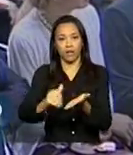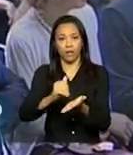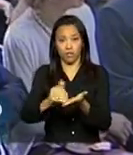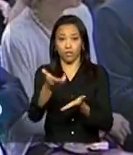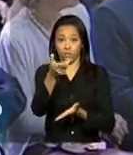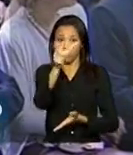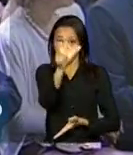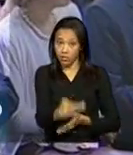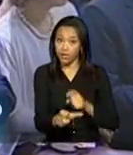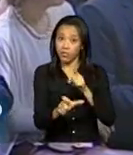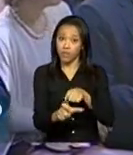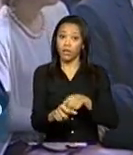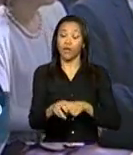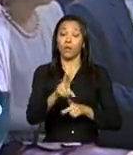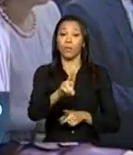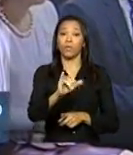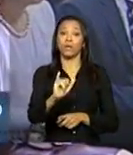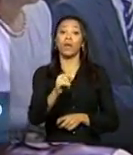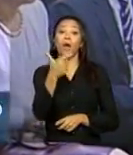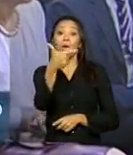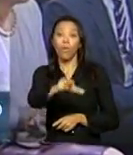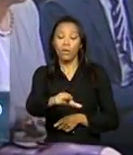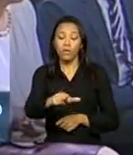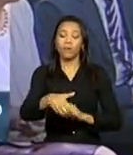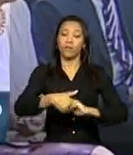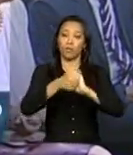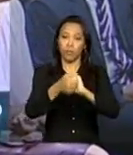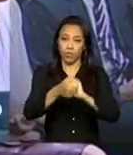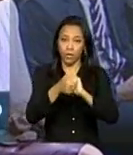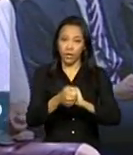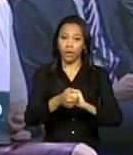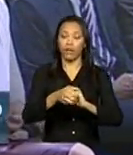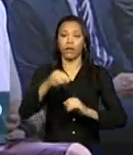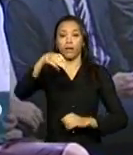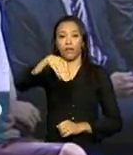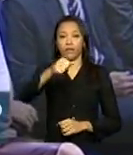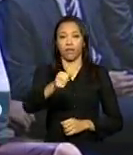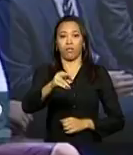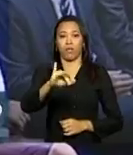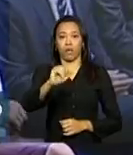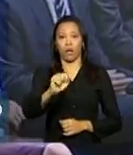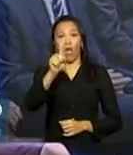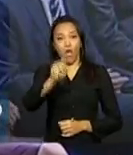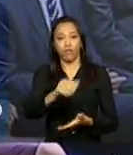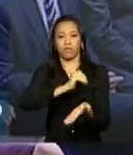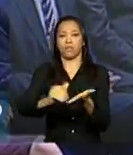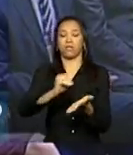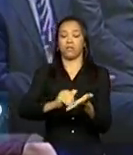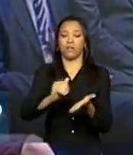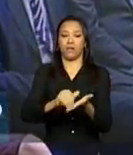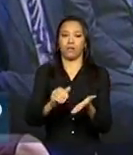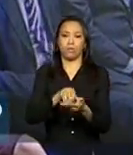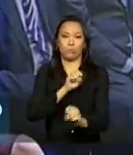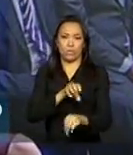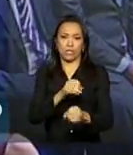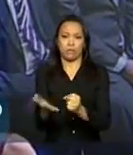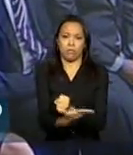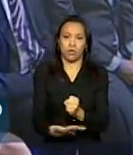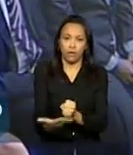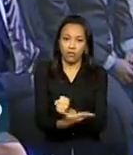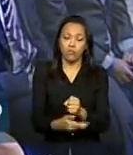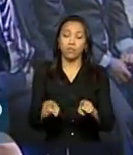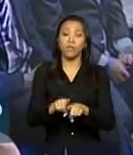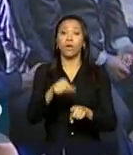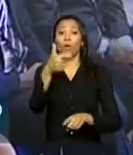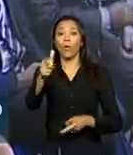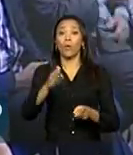tempo, secretário-geral da UAI, cumprimentar Maria Beatriz Lúcia, secretária de Educação Básica, Binho